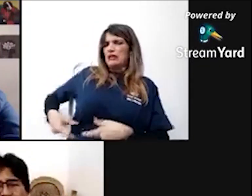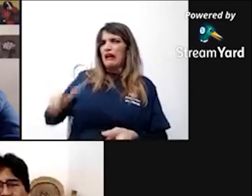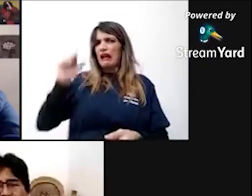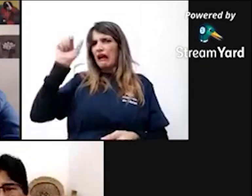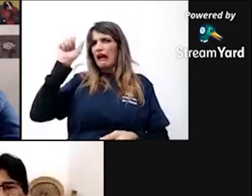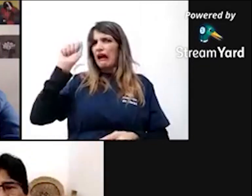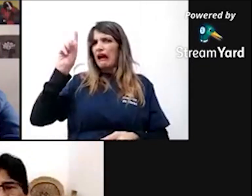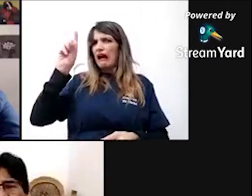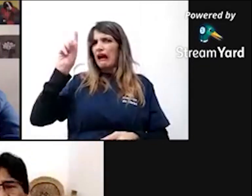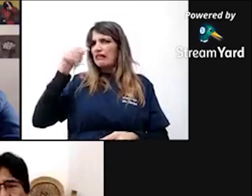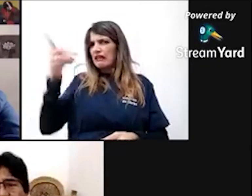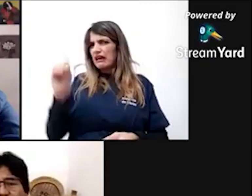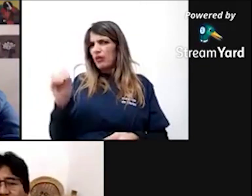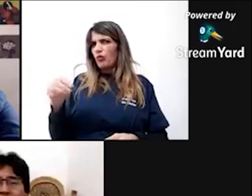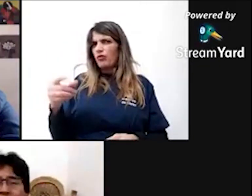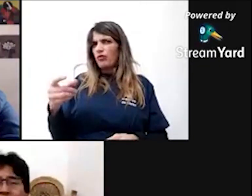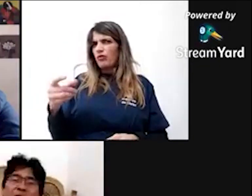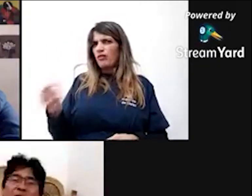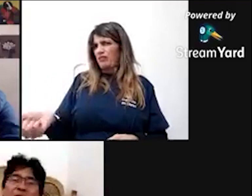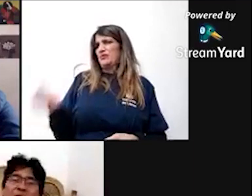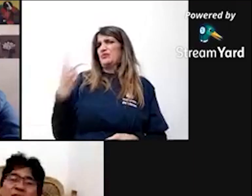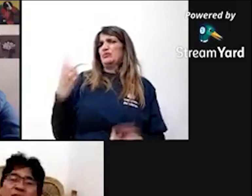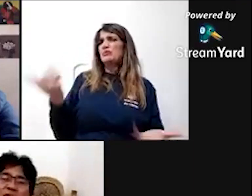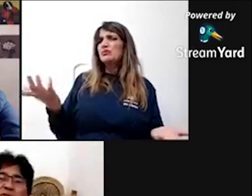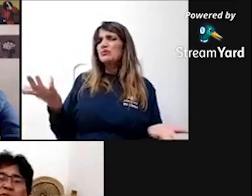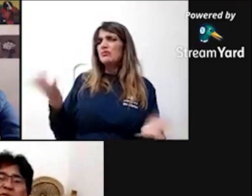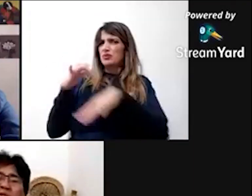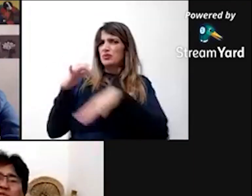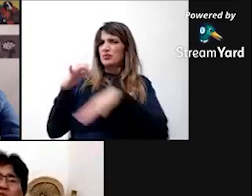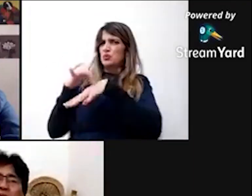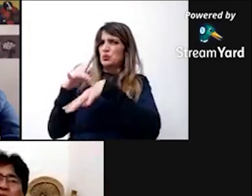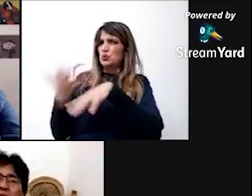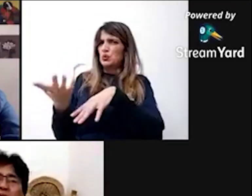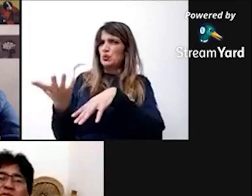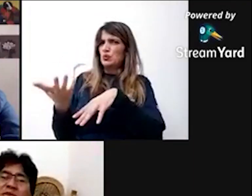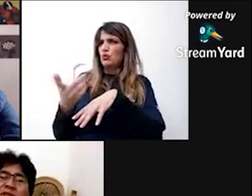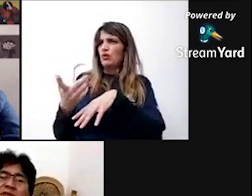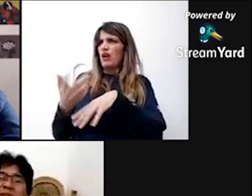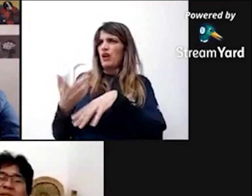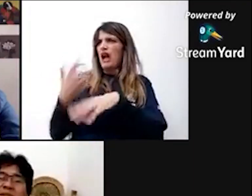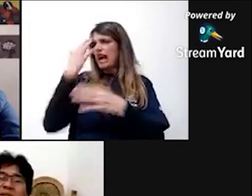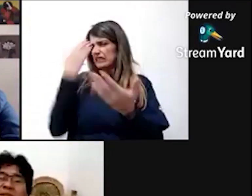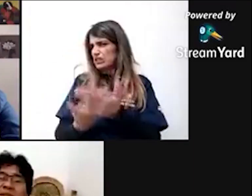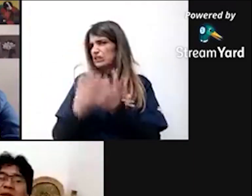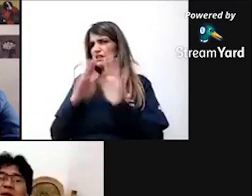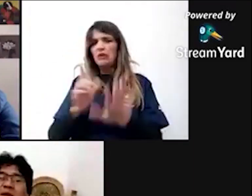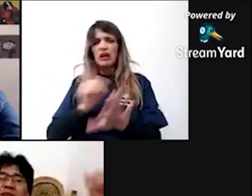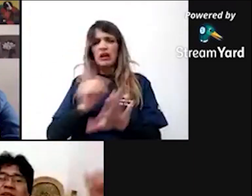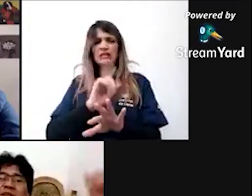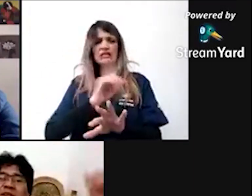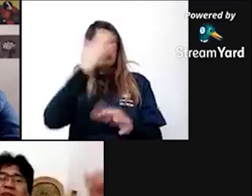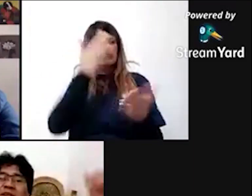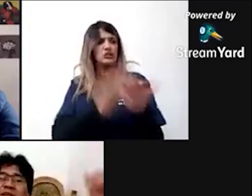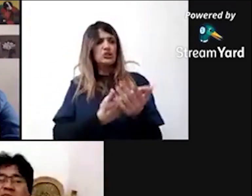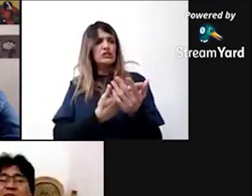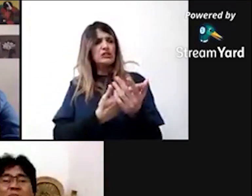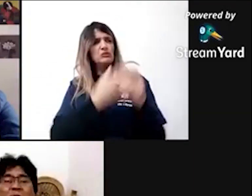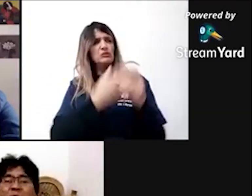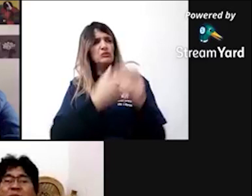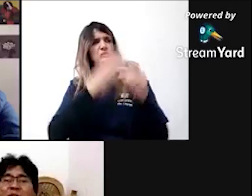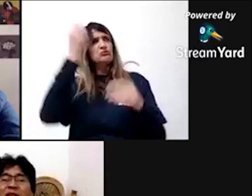alguém consegue acreditar numa história dessa e não acredita na história do outro que veio do sol da lua, que veio do centro da terra? Ou que veio